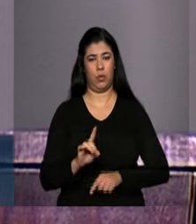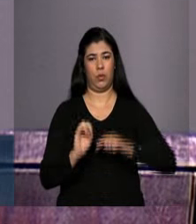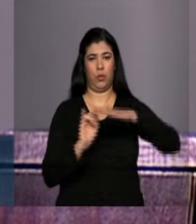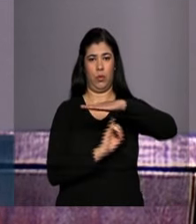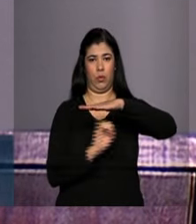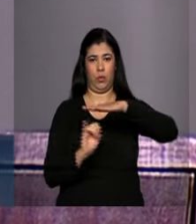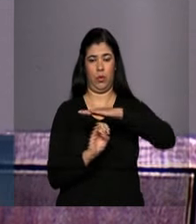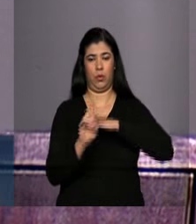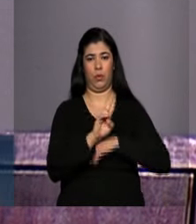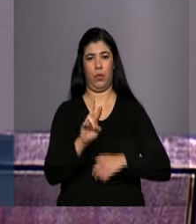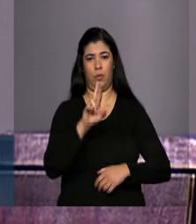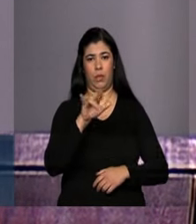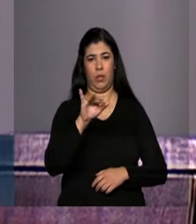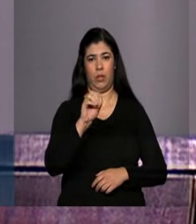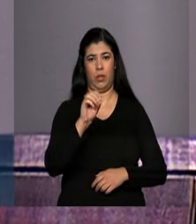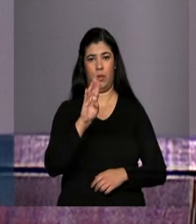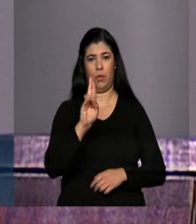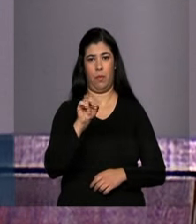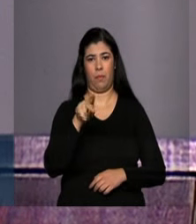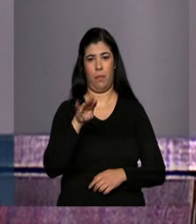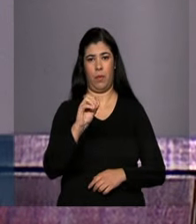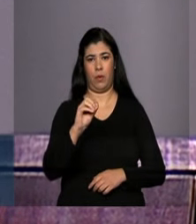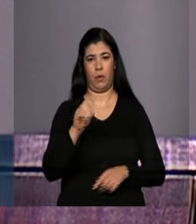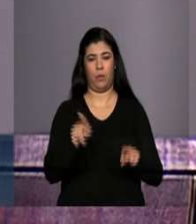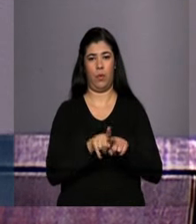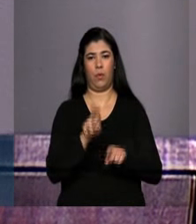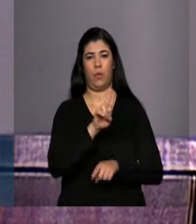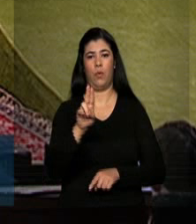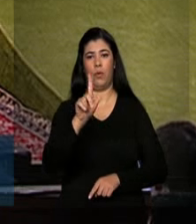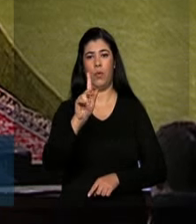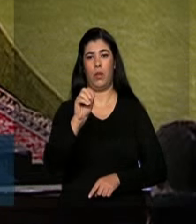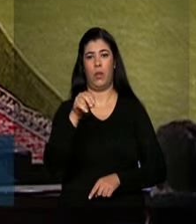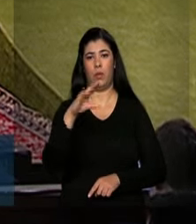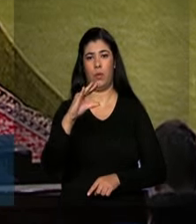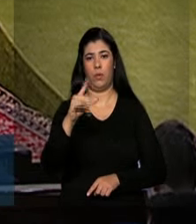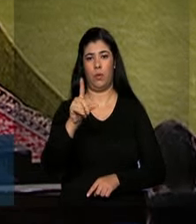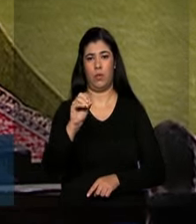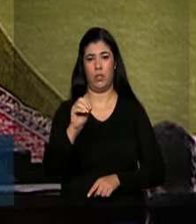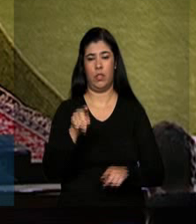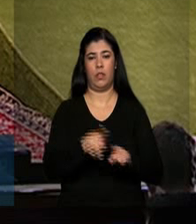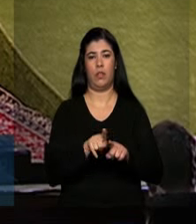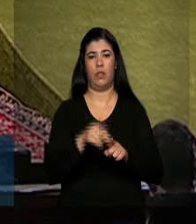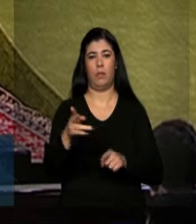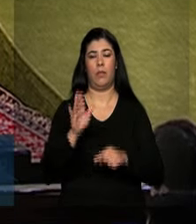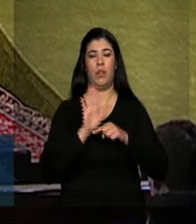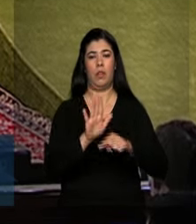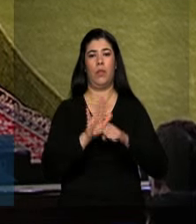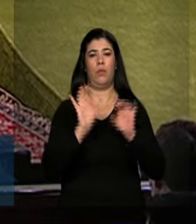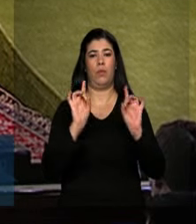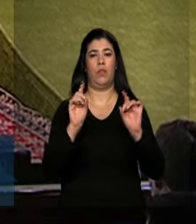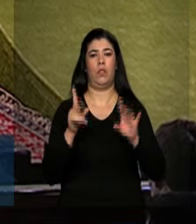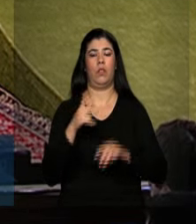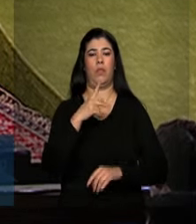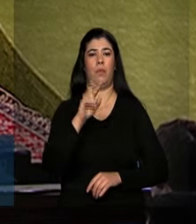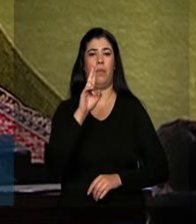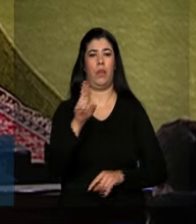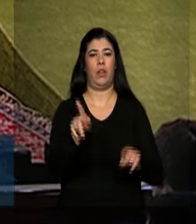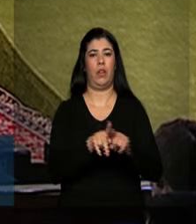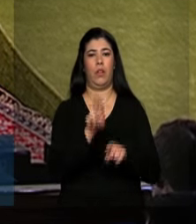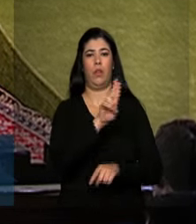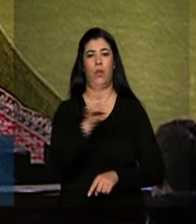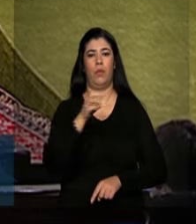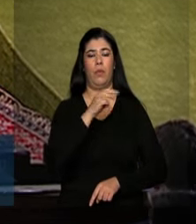Branco, embaixador Gonçalo Mourão, senhor assessor especial da Presidência da República, professor Marco